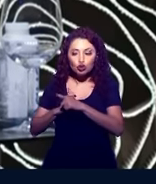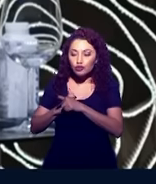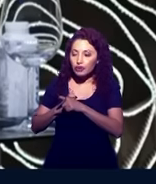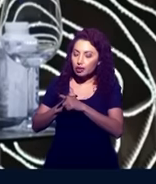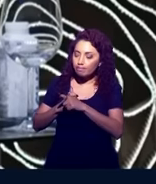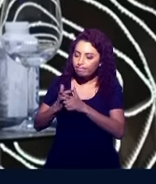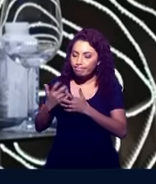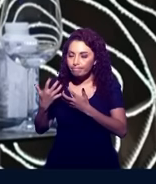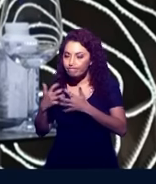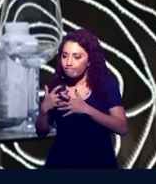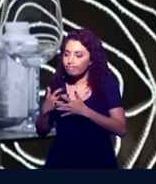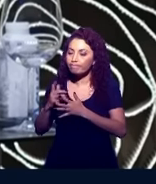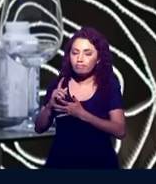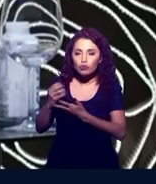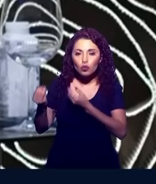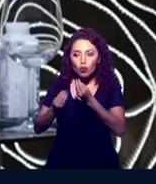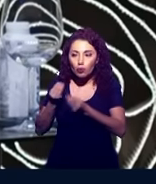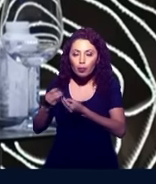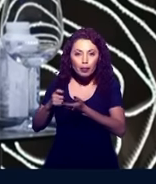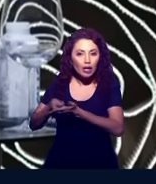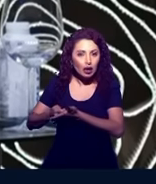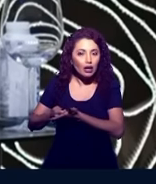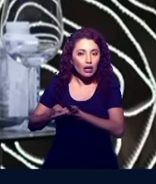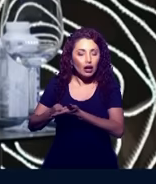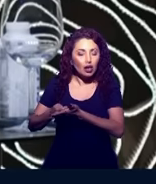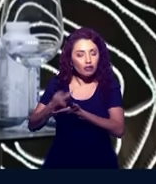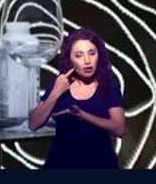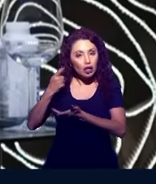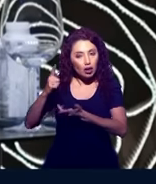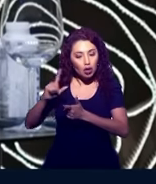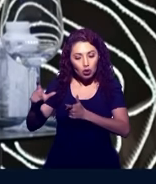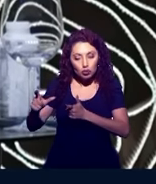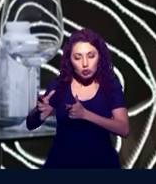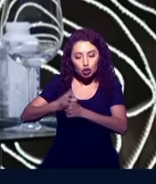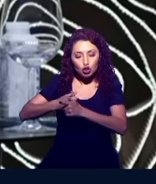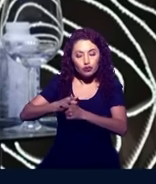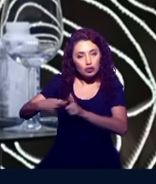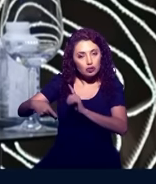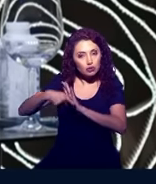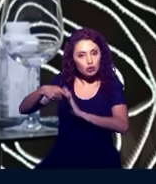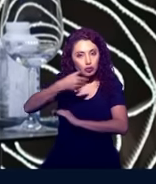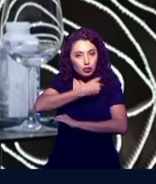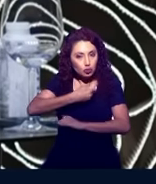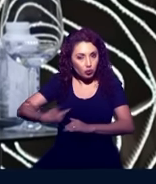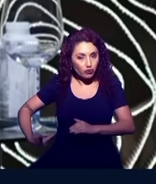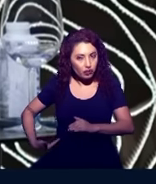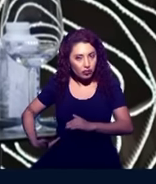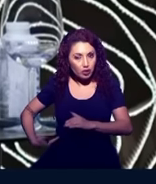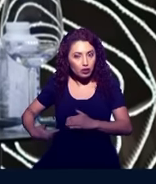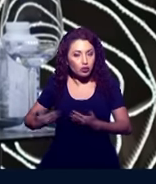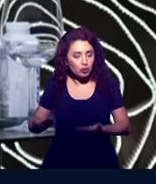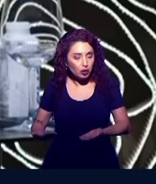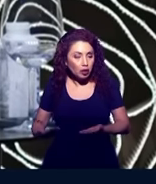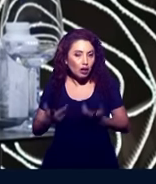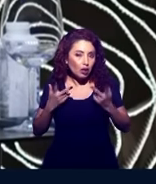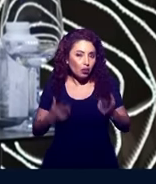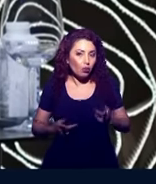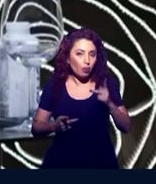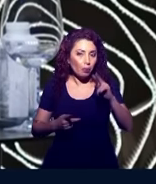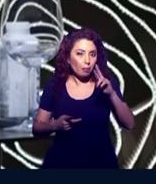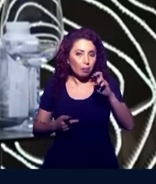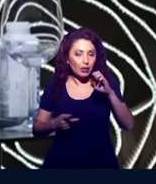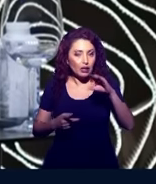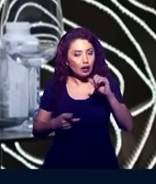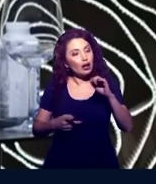tratá-la como uma dívida eh do do governo Central como é um um precatório que também nós vamos ter que